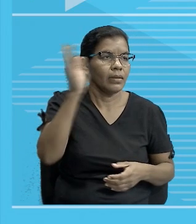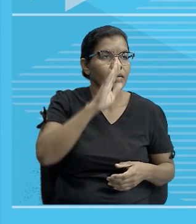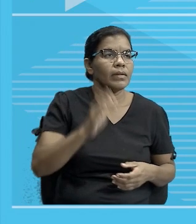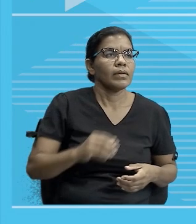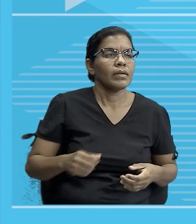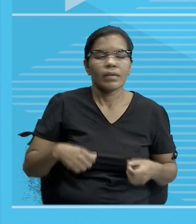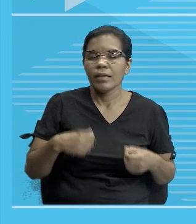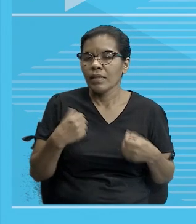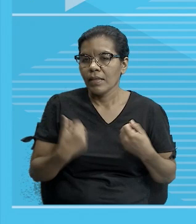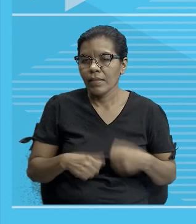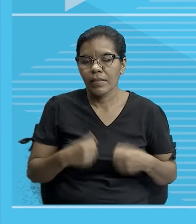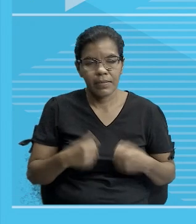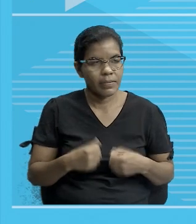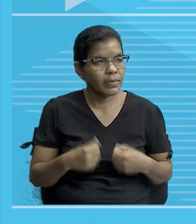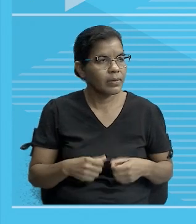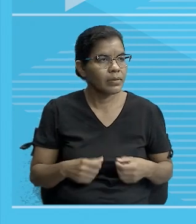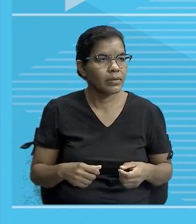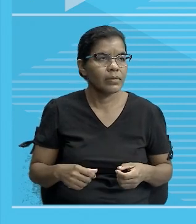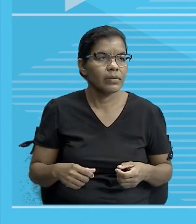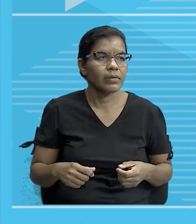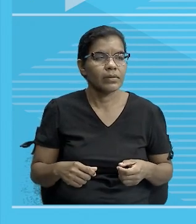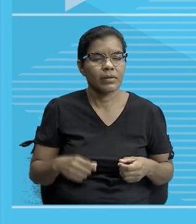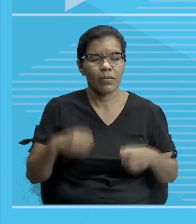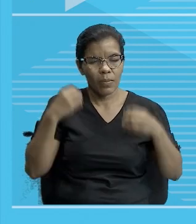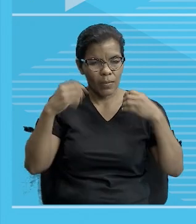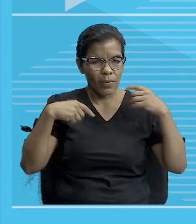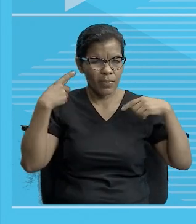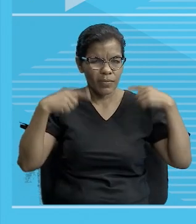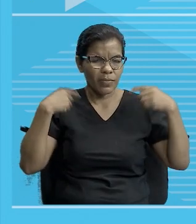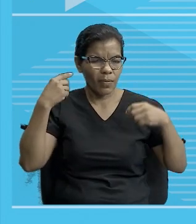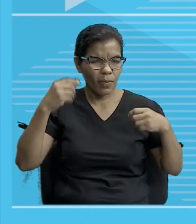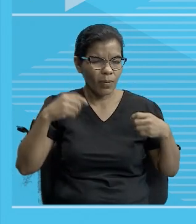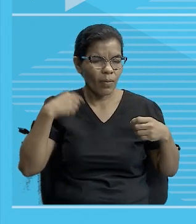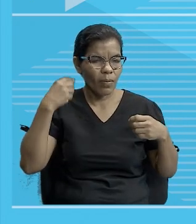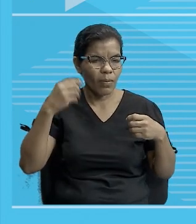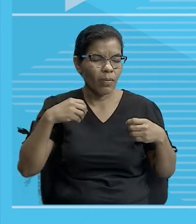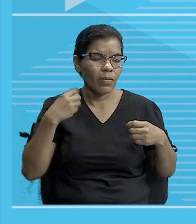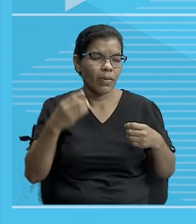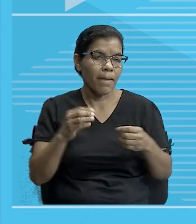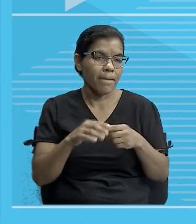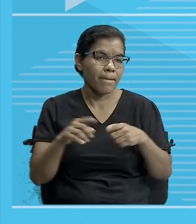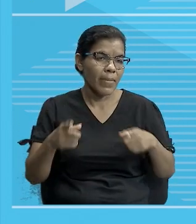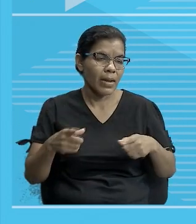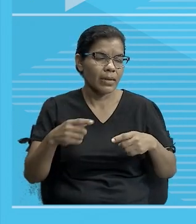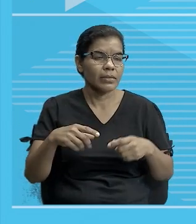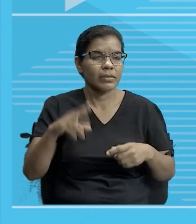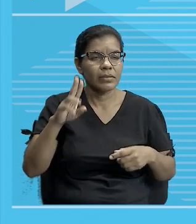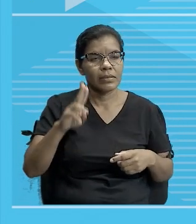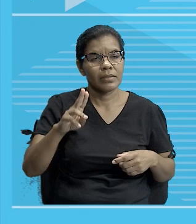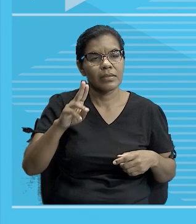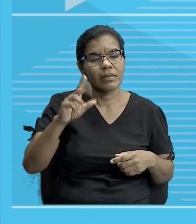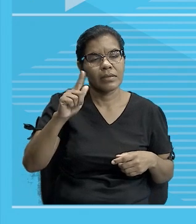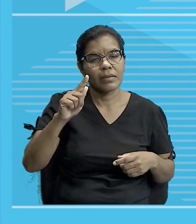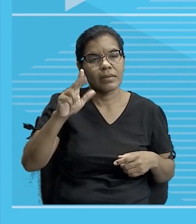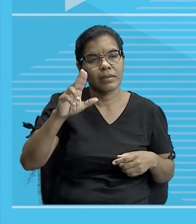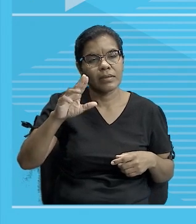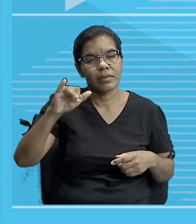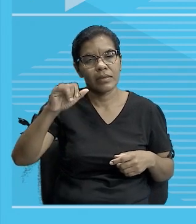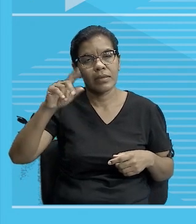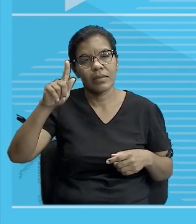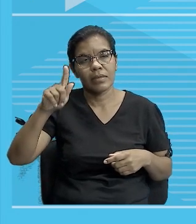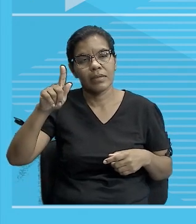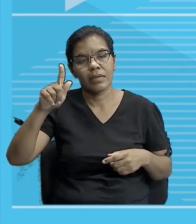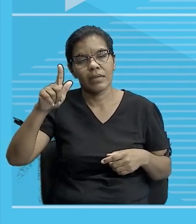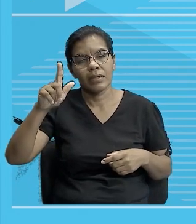de juízes, mas de guilhotinas. E meio mundo de gente foi guilhotinada na França. Inclusive o